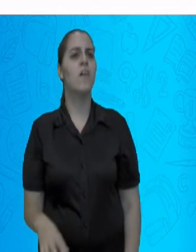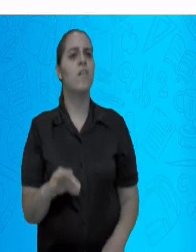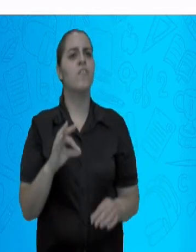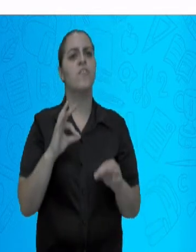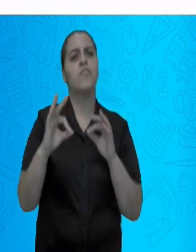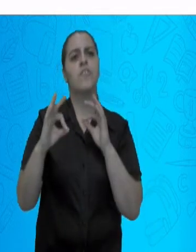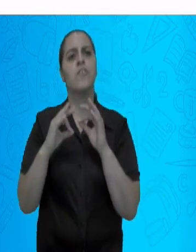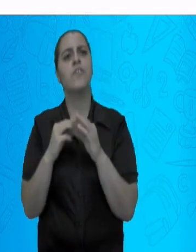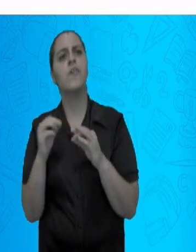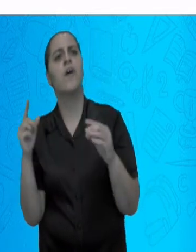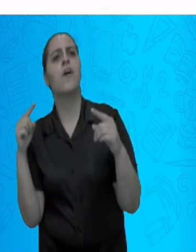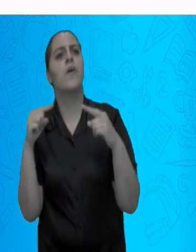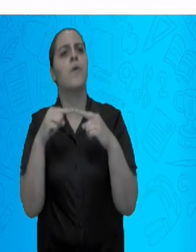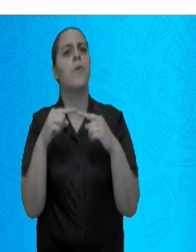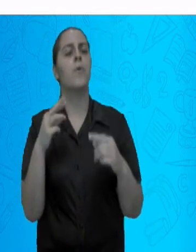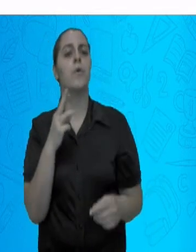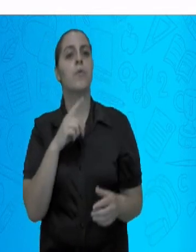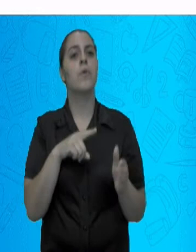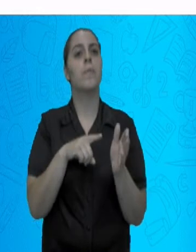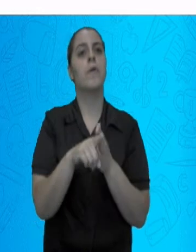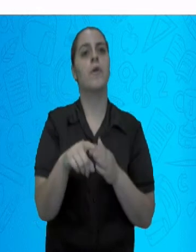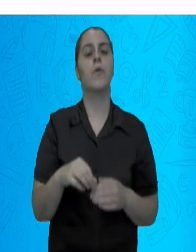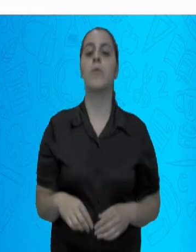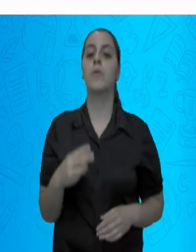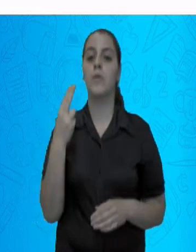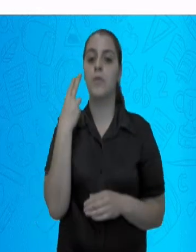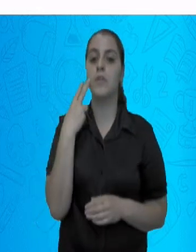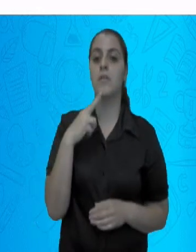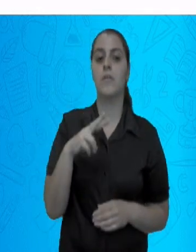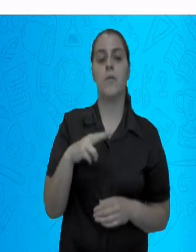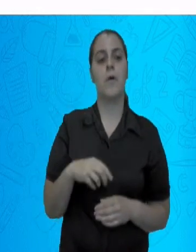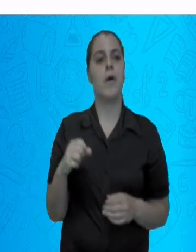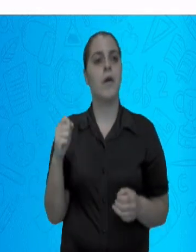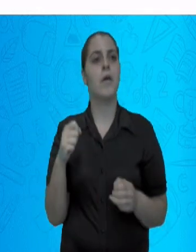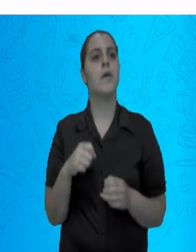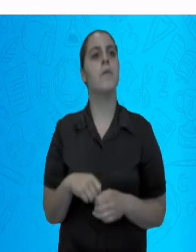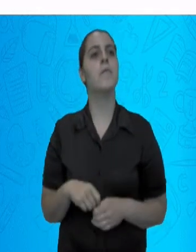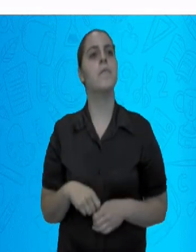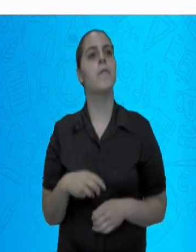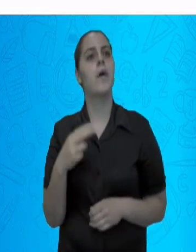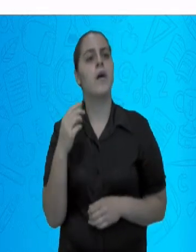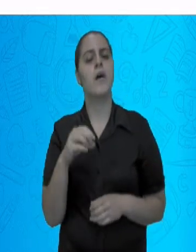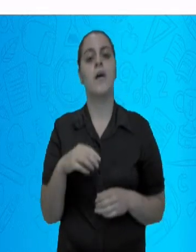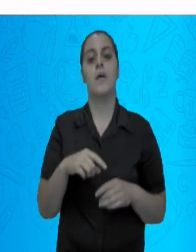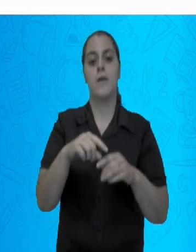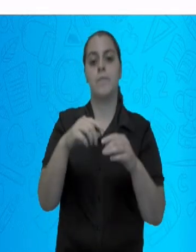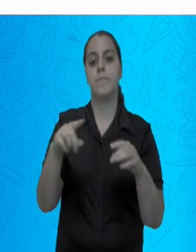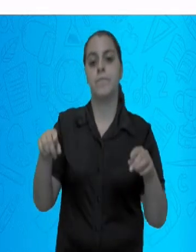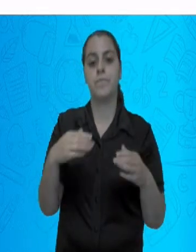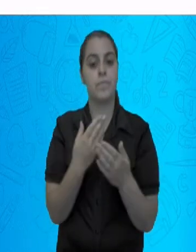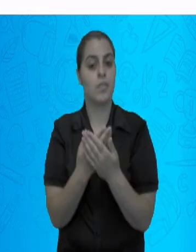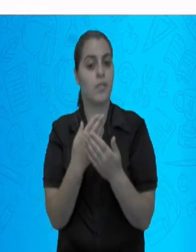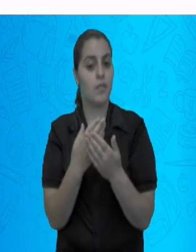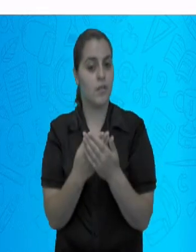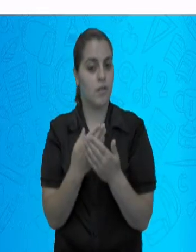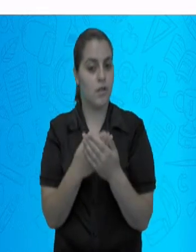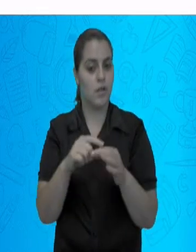acordo com a afirmativa, eu vou marcar certo ou errado. Vamos lá. A sala da Ana